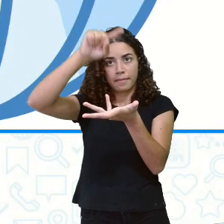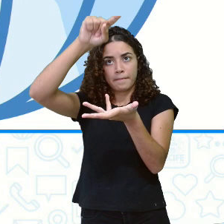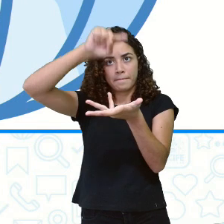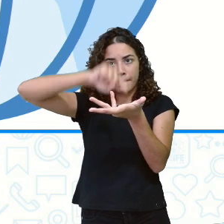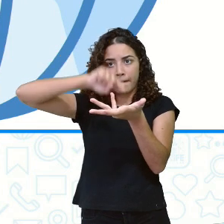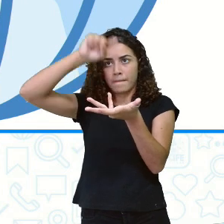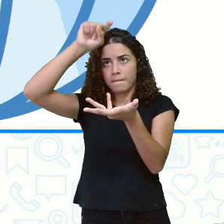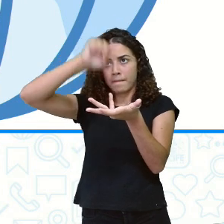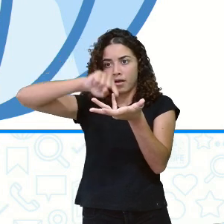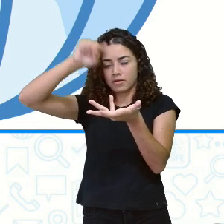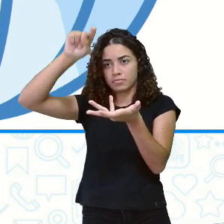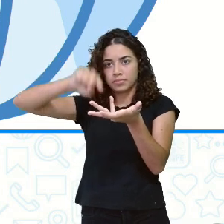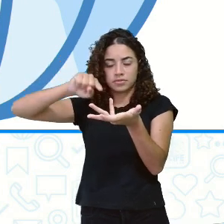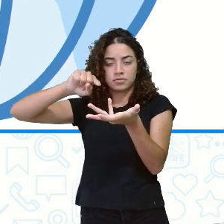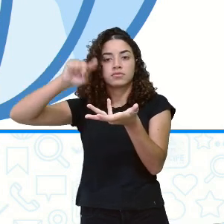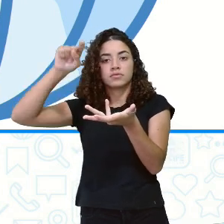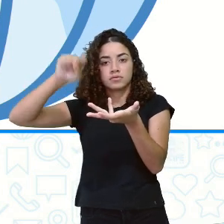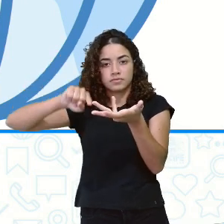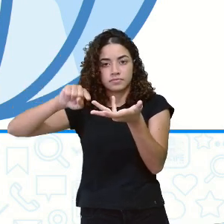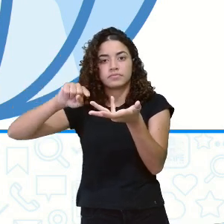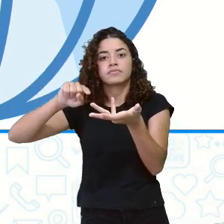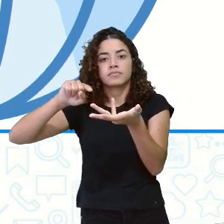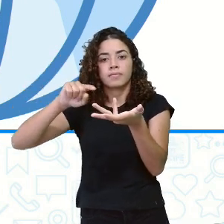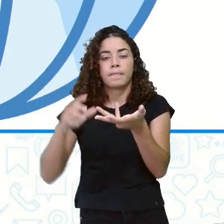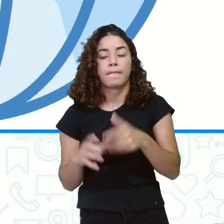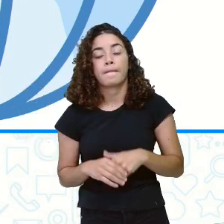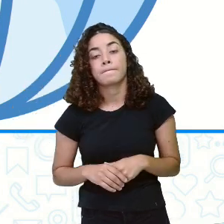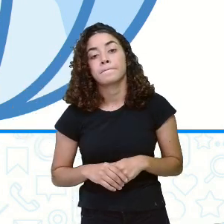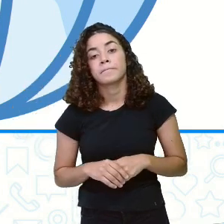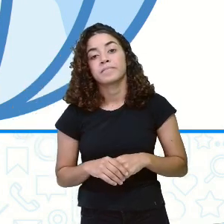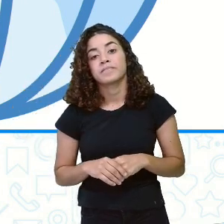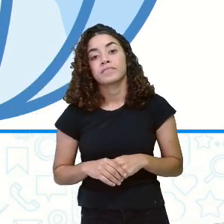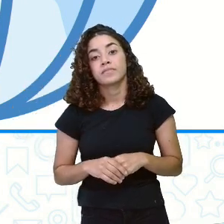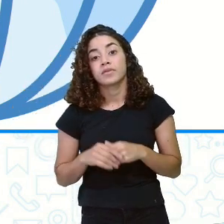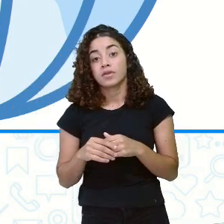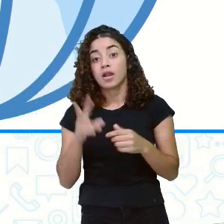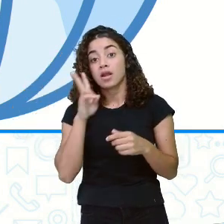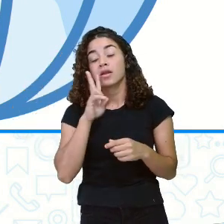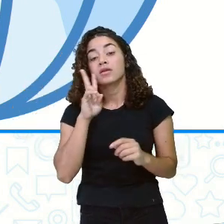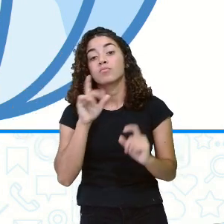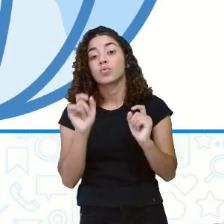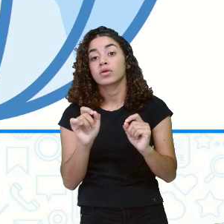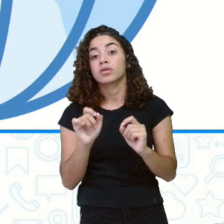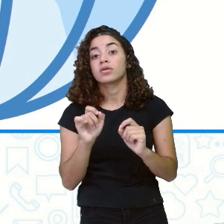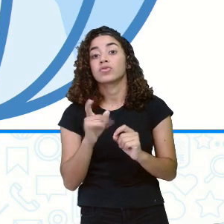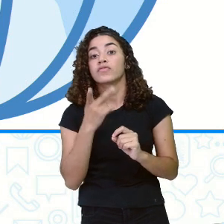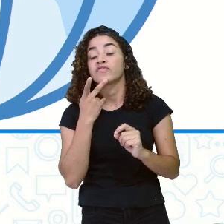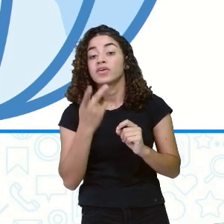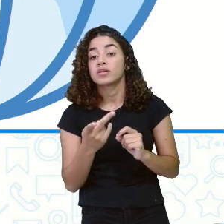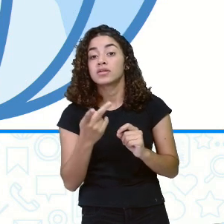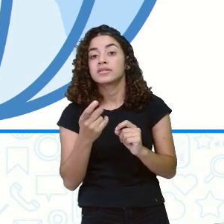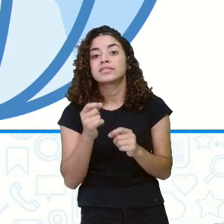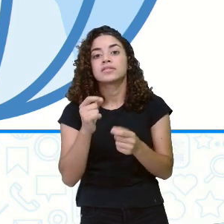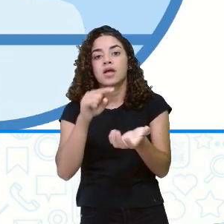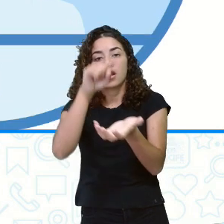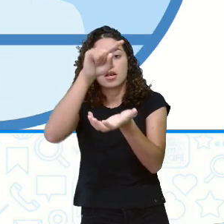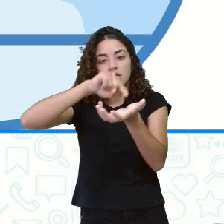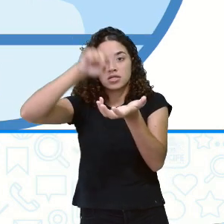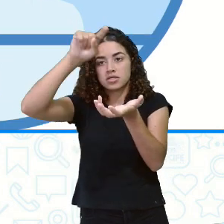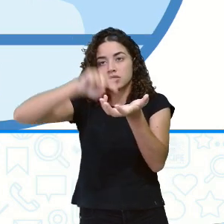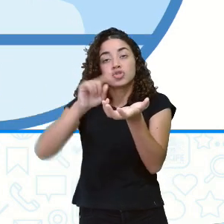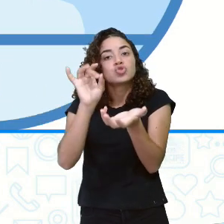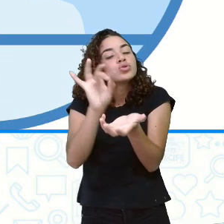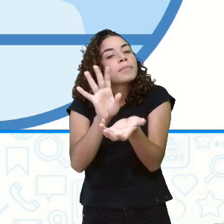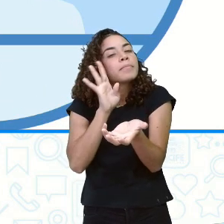imaginárias dispostas verticalmente sobre o globo terrestre. Lembra, gente, eu estou falando sobre linhas imaginárias.